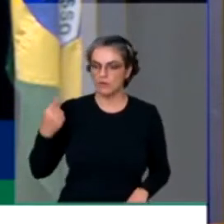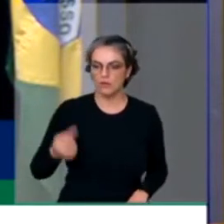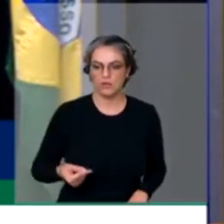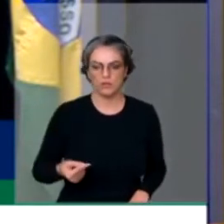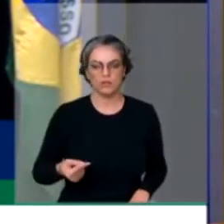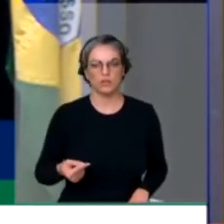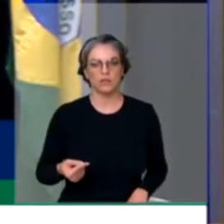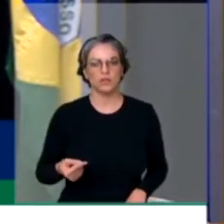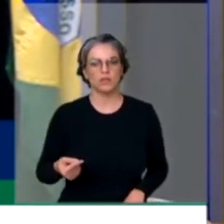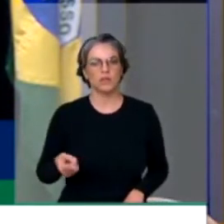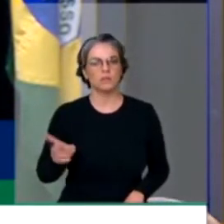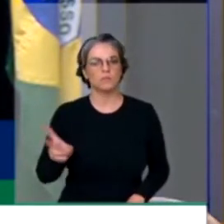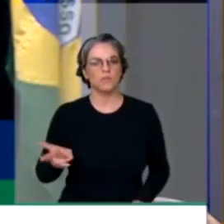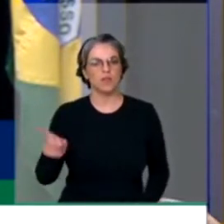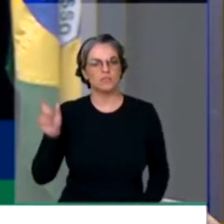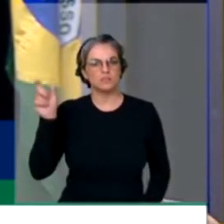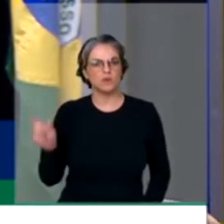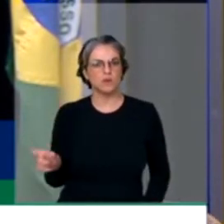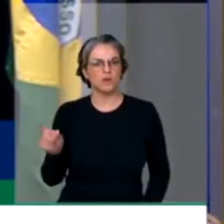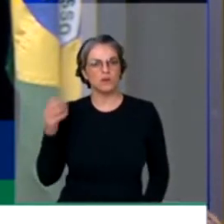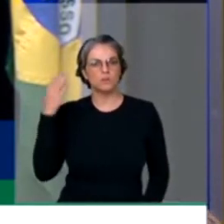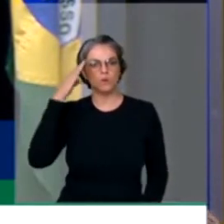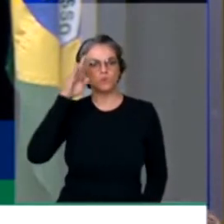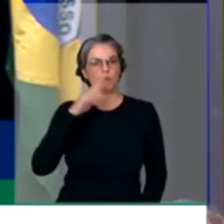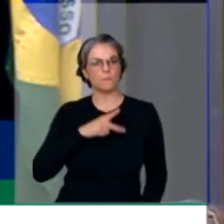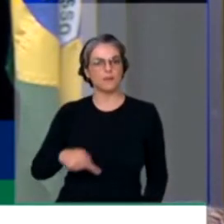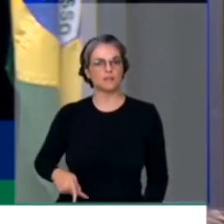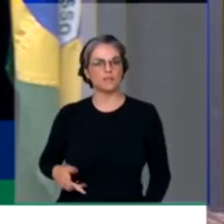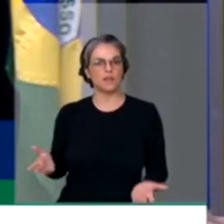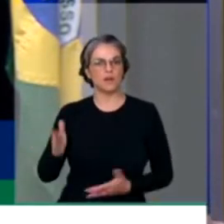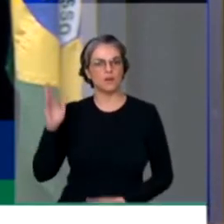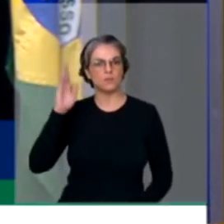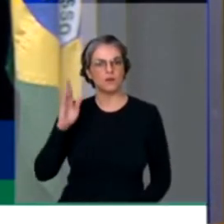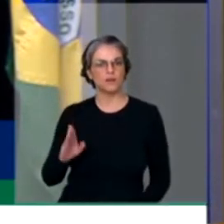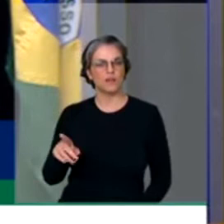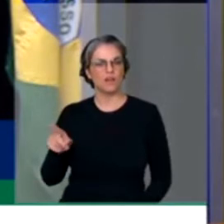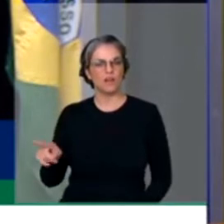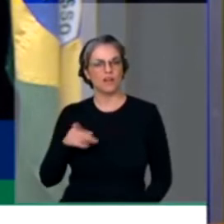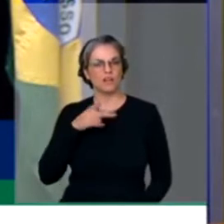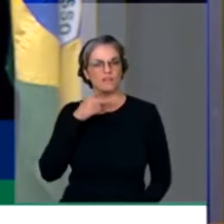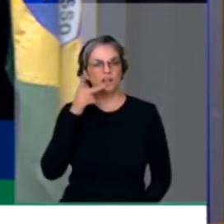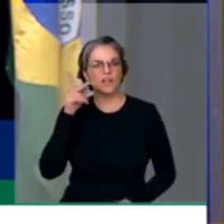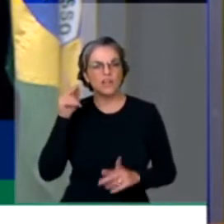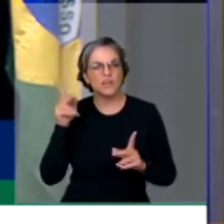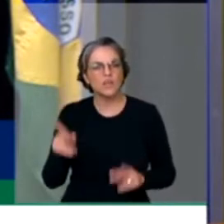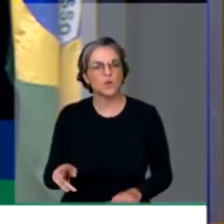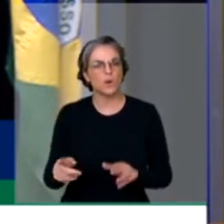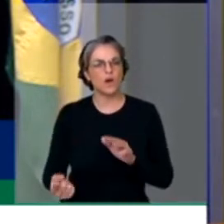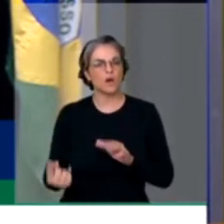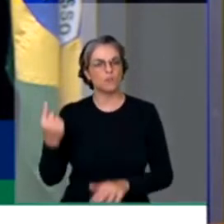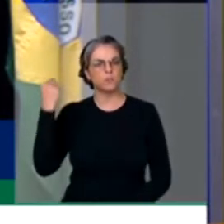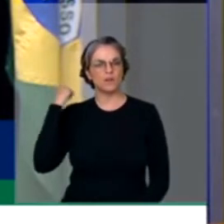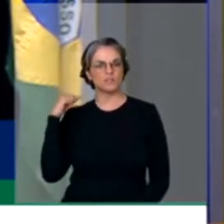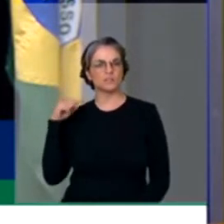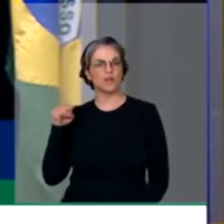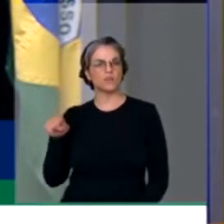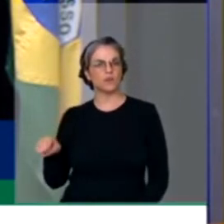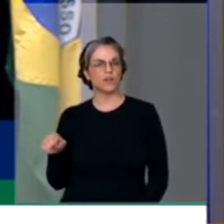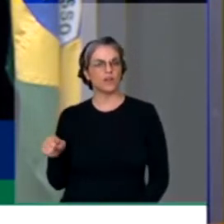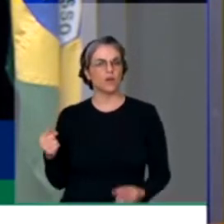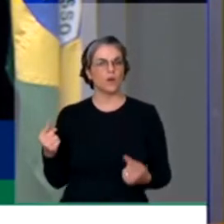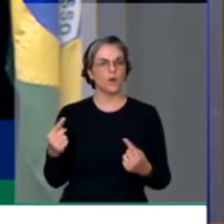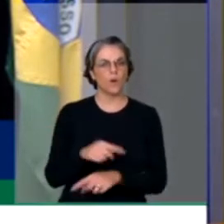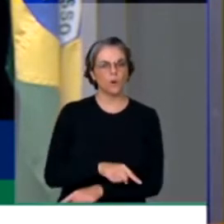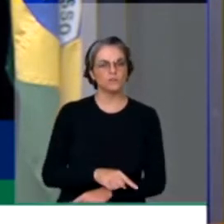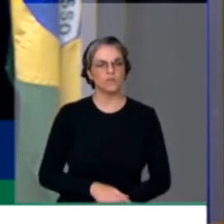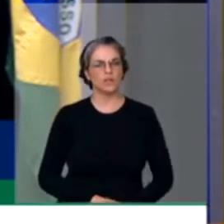Jair Bolsonaro está fazendo exatamente o que o levou a se candidatar à presidência da Câmara